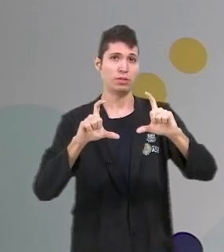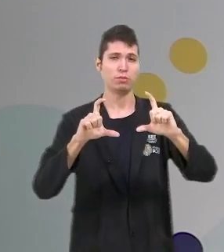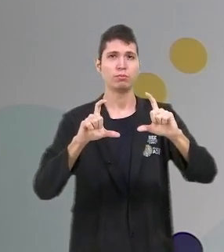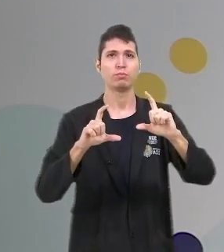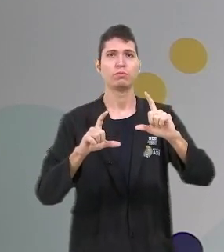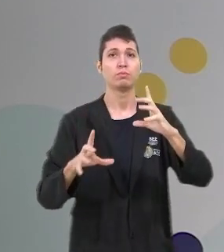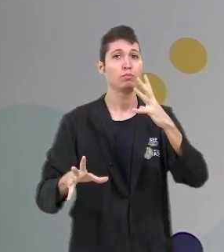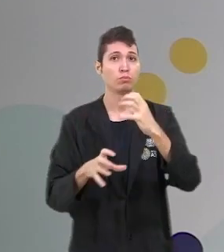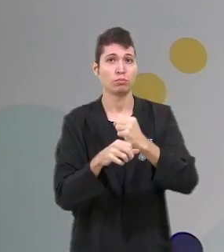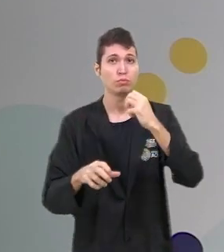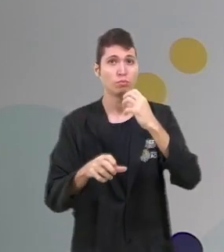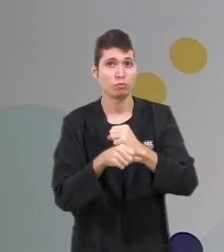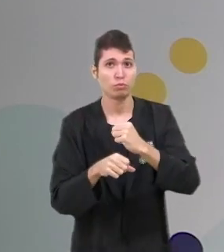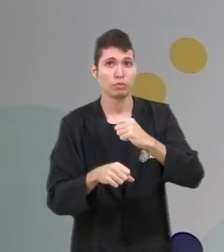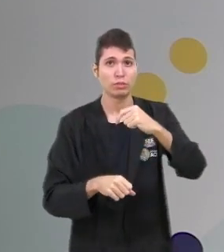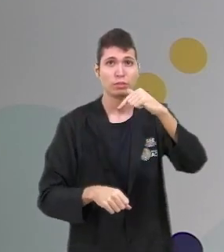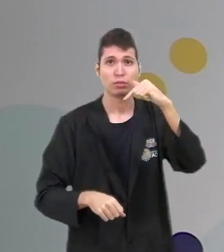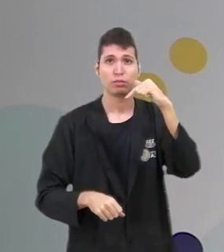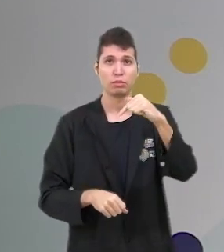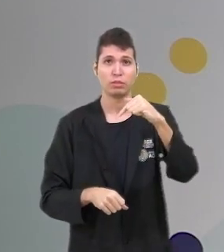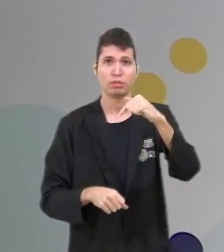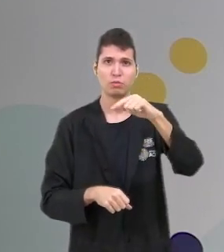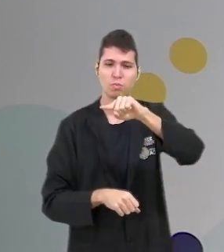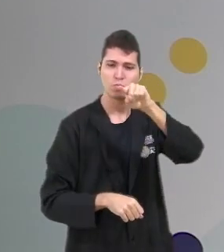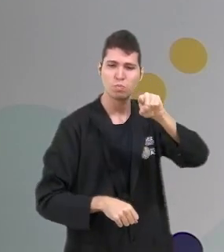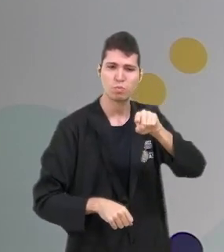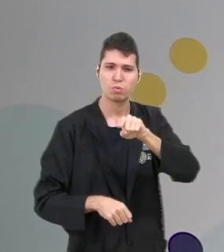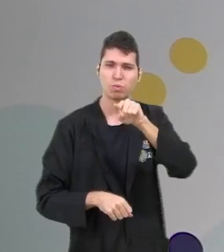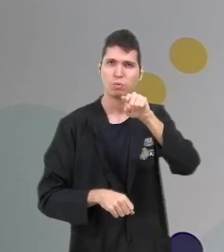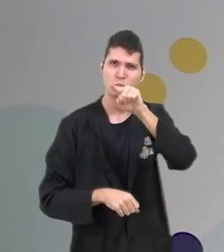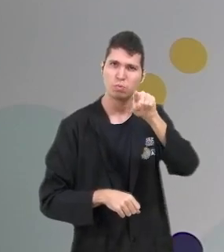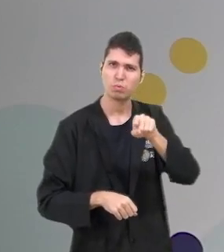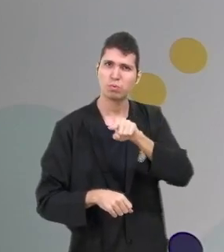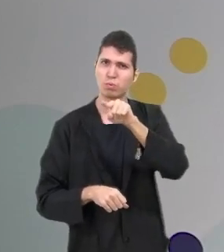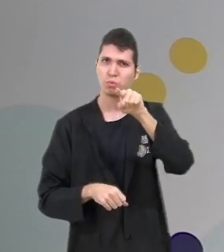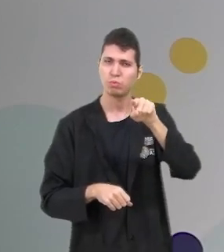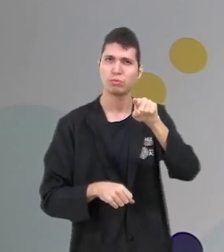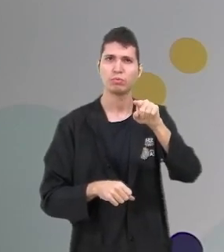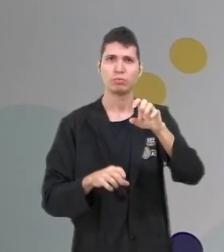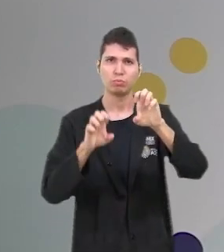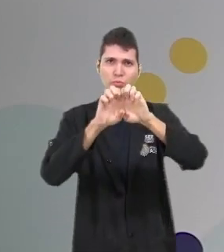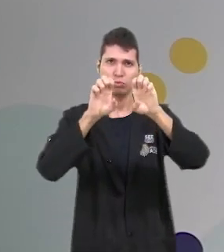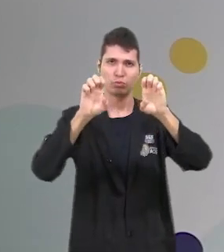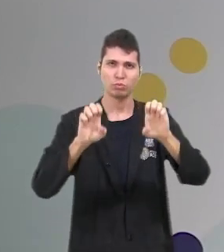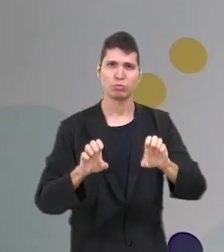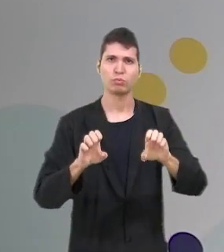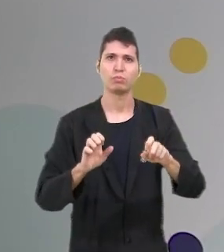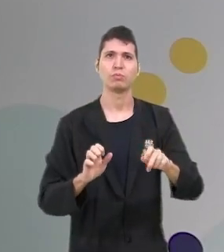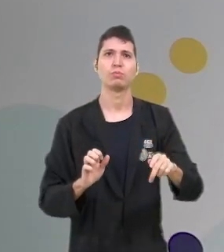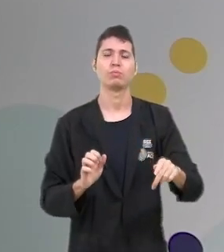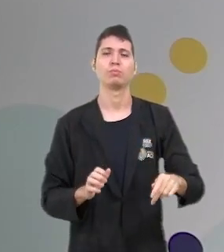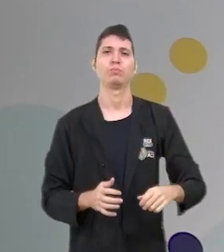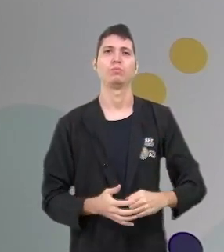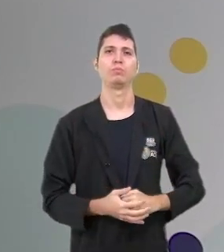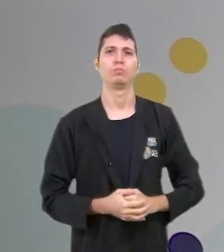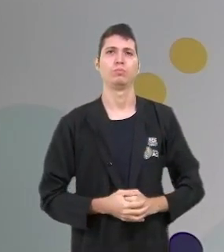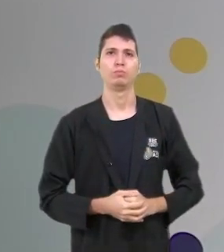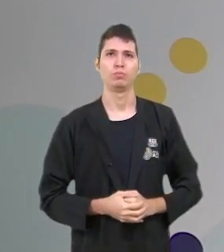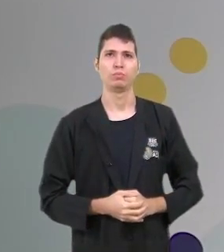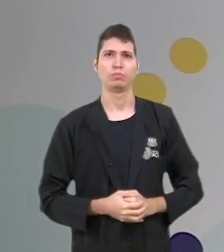um total de 7 camadas na sua estrutura. Trazendo aí